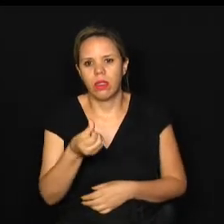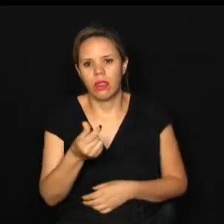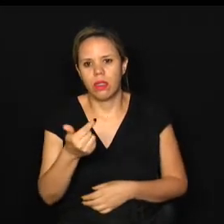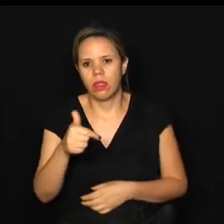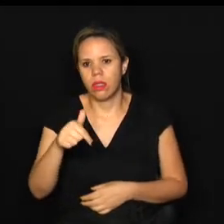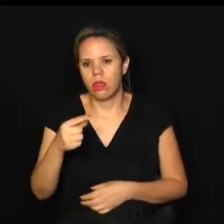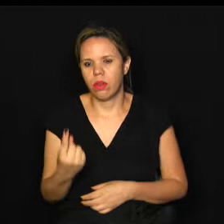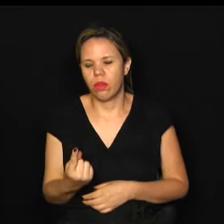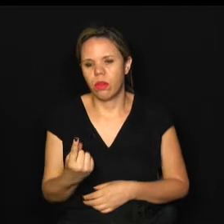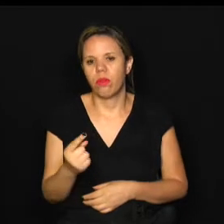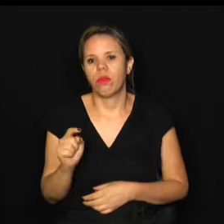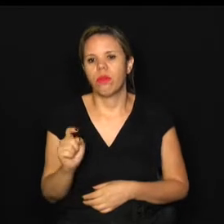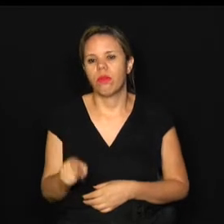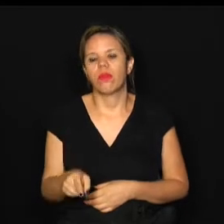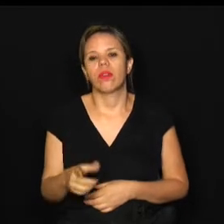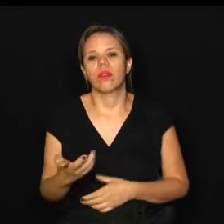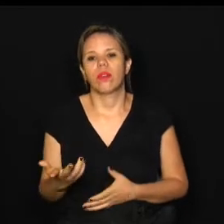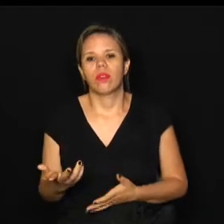3.671.500.000 para uma despesa de